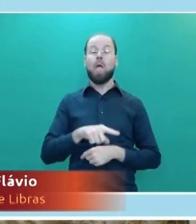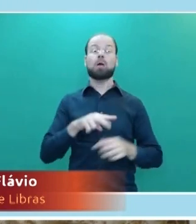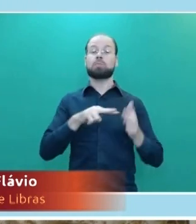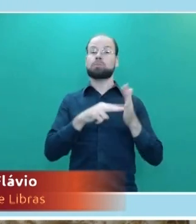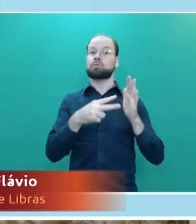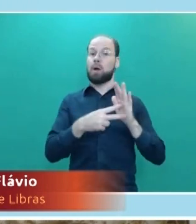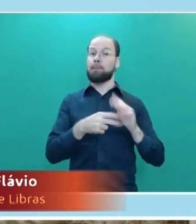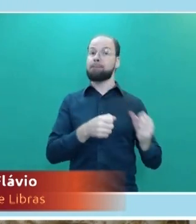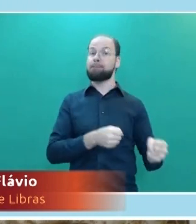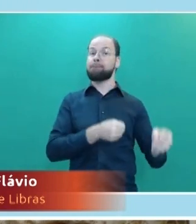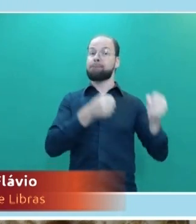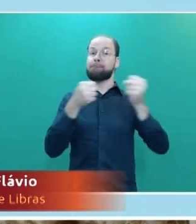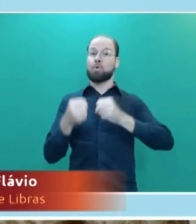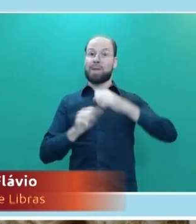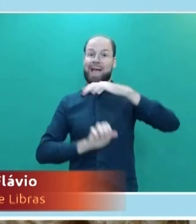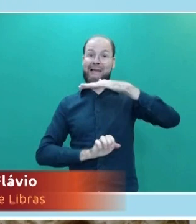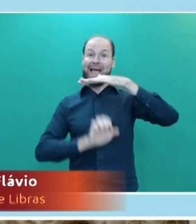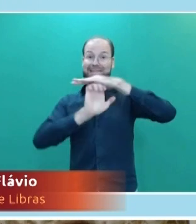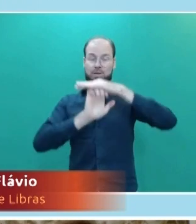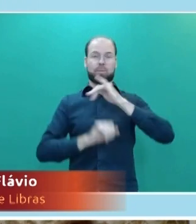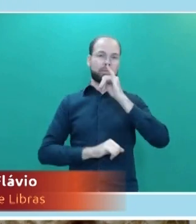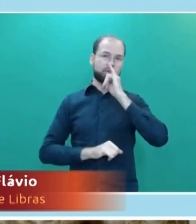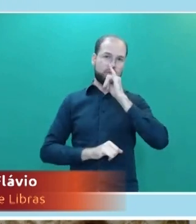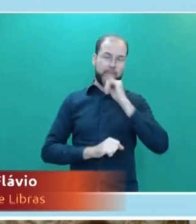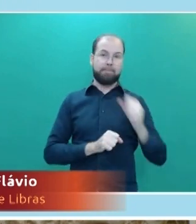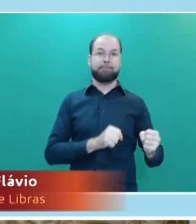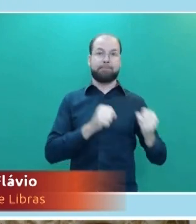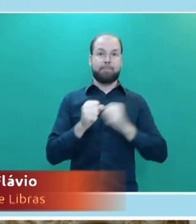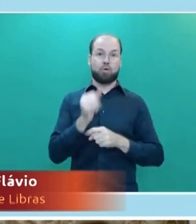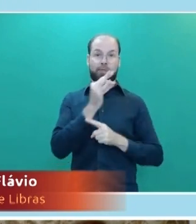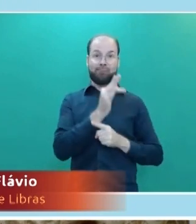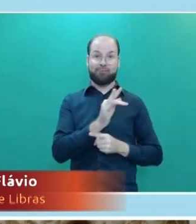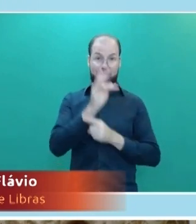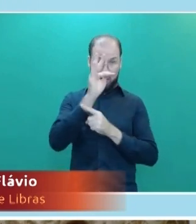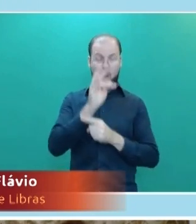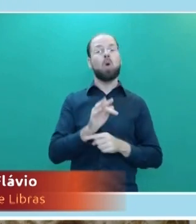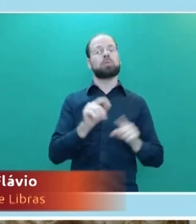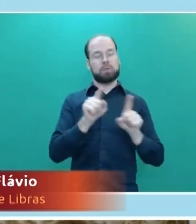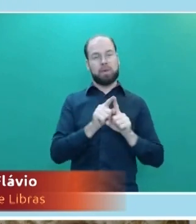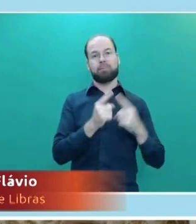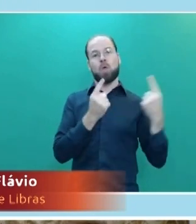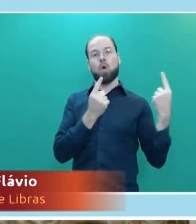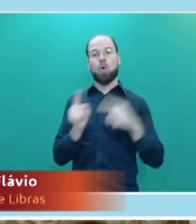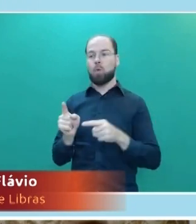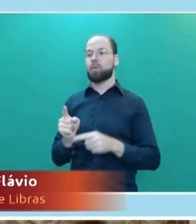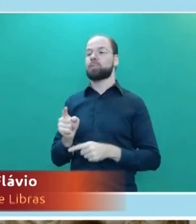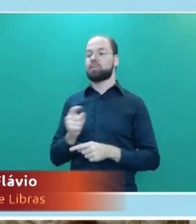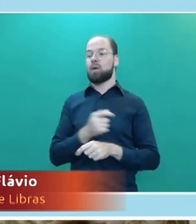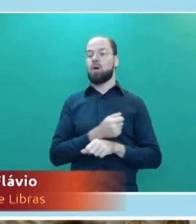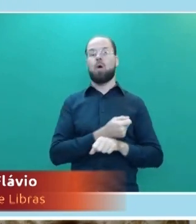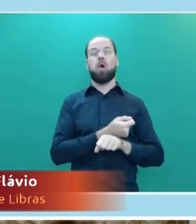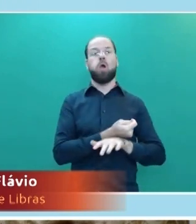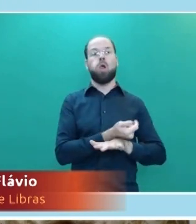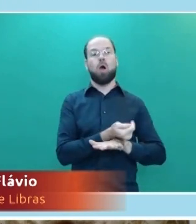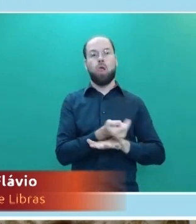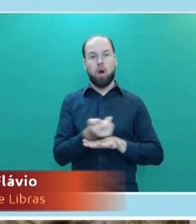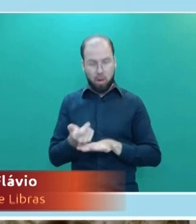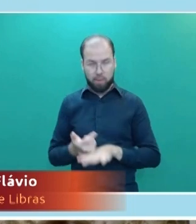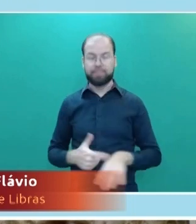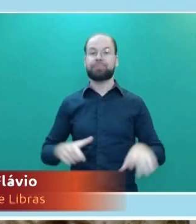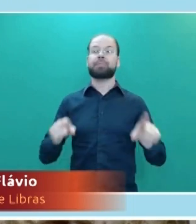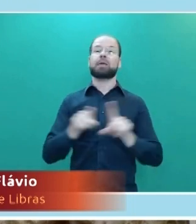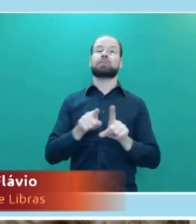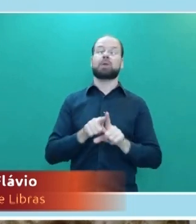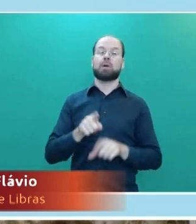gente fala do poder federal, combate às fake news, o monitoramento desses grupos, porque esses grupos